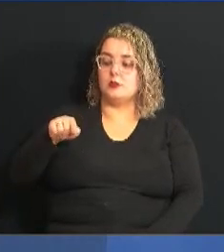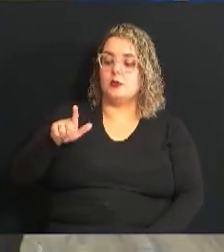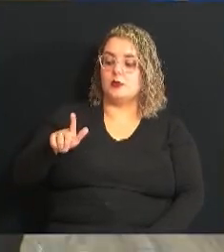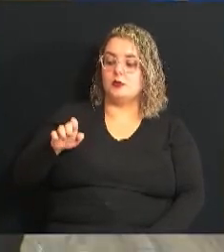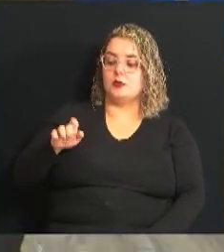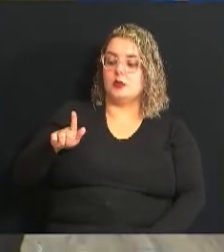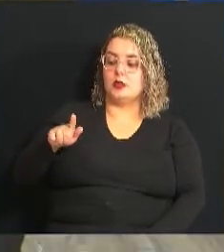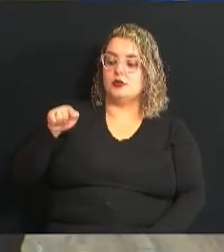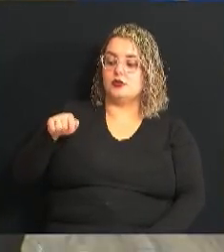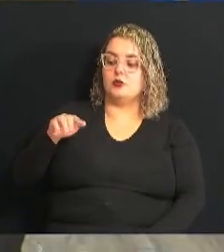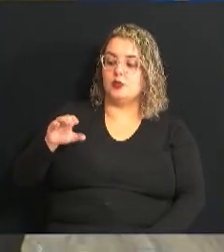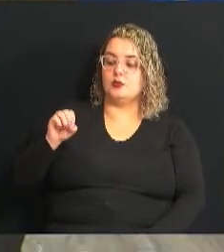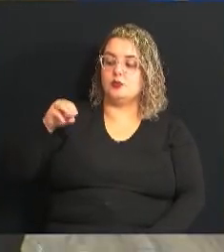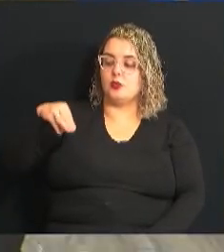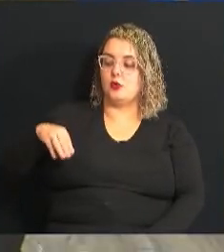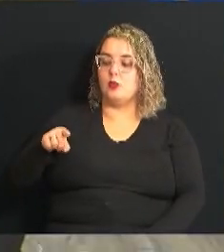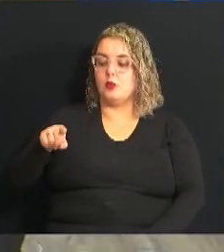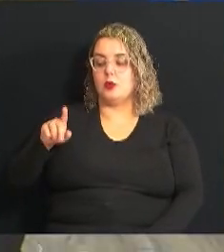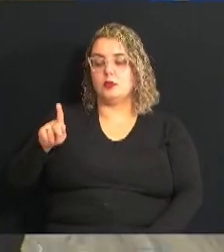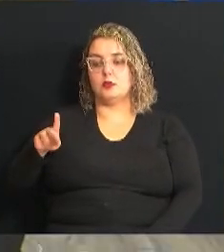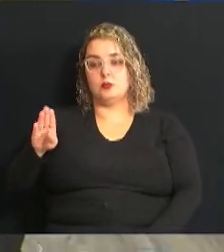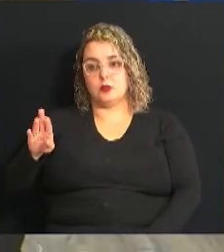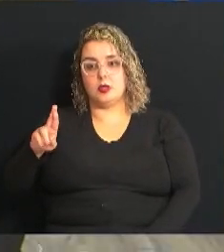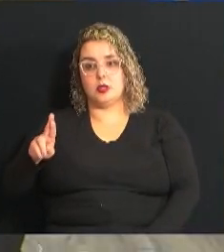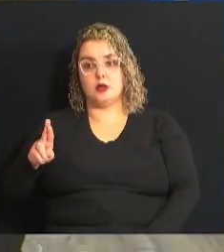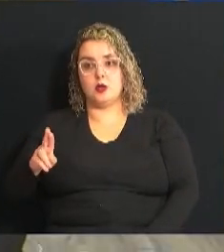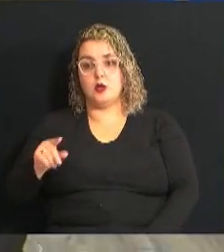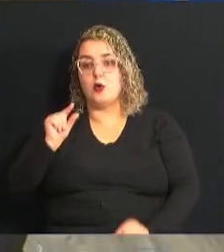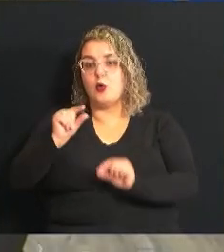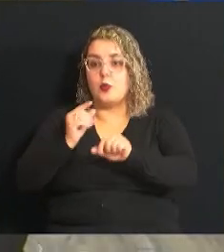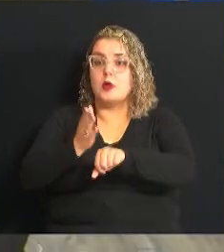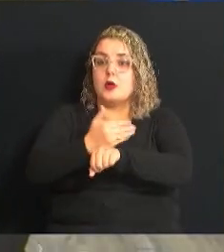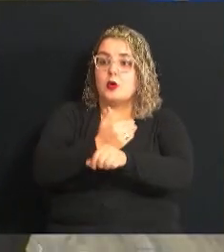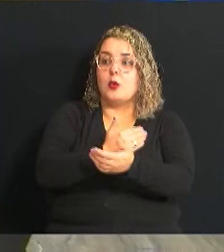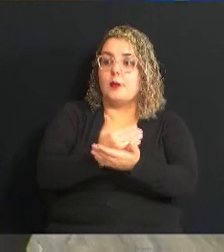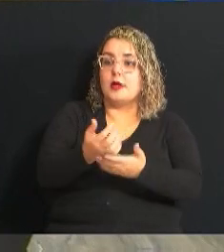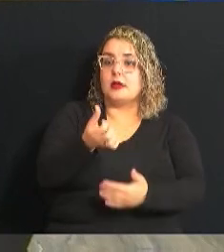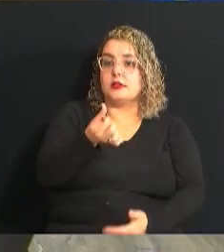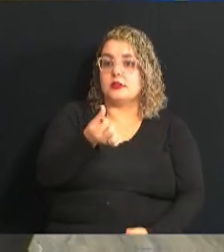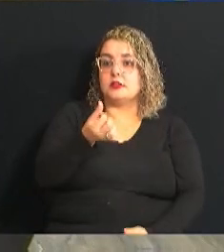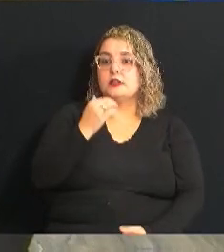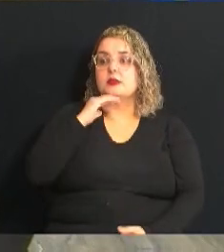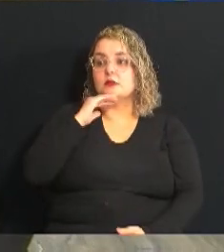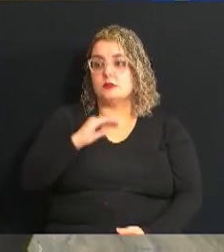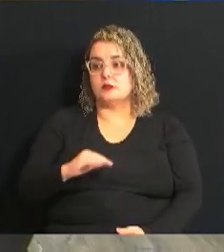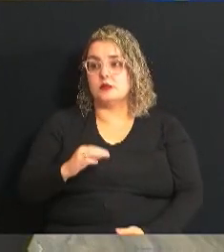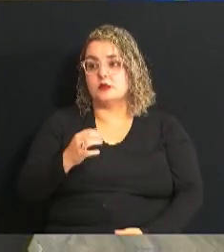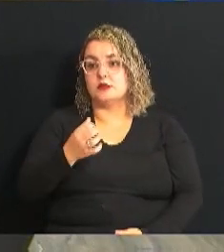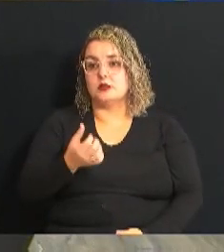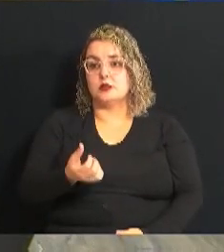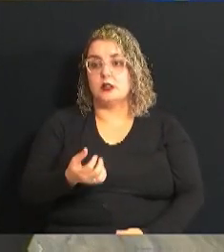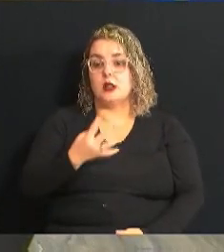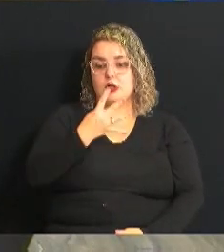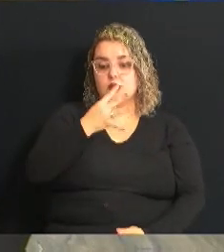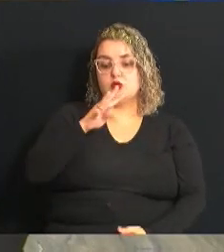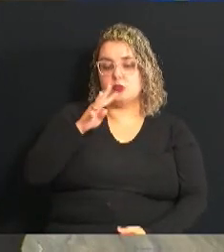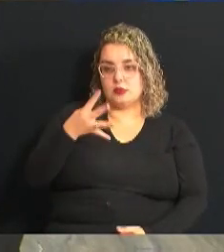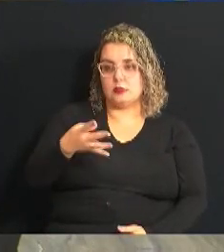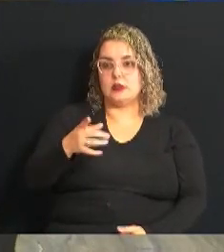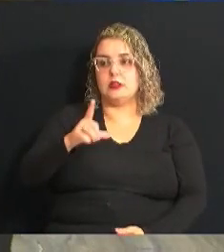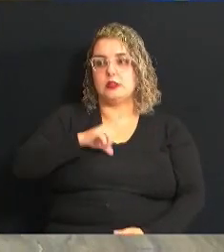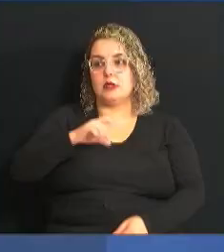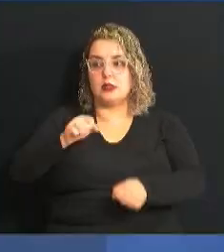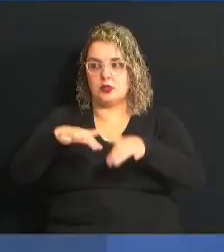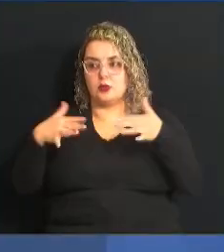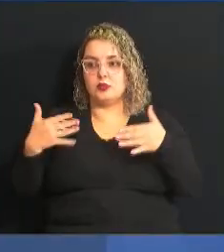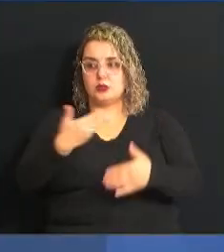campinas.sp.leg.br. Agora, um pouquinho antes, a reunião ordinária começa às 6 horas da tarde, um pouco antes, a partir das 4h30 da tarde, tem audiência pública.